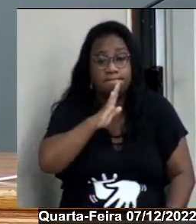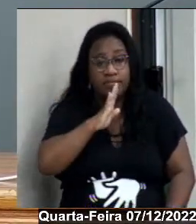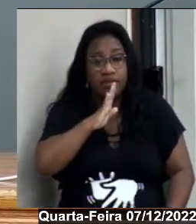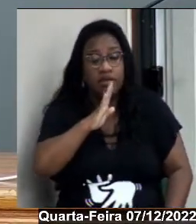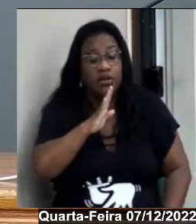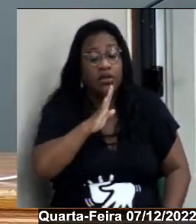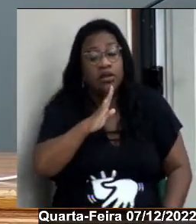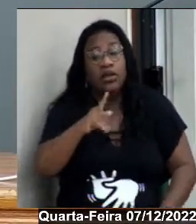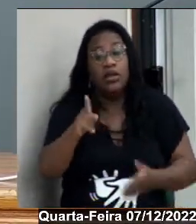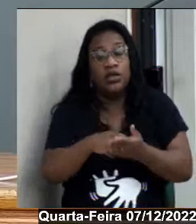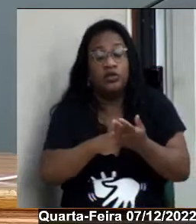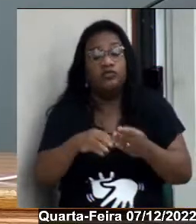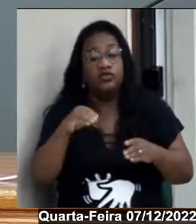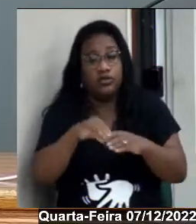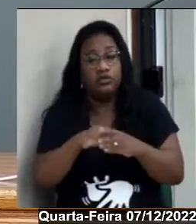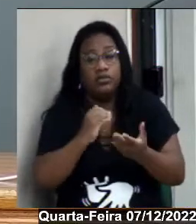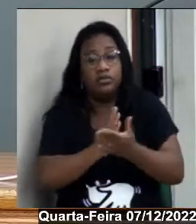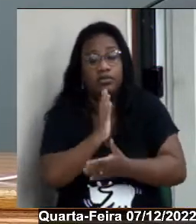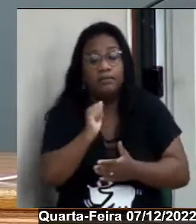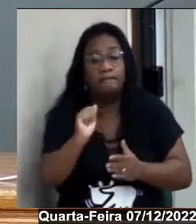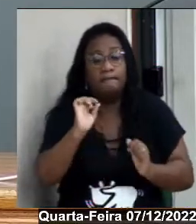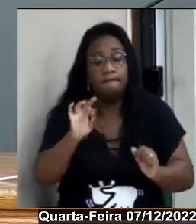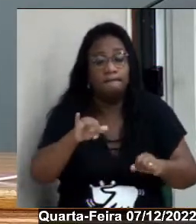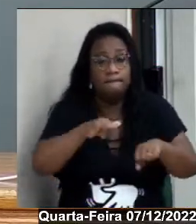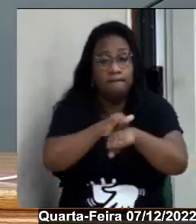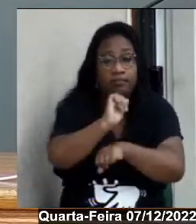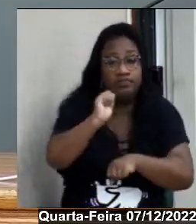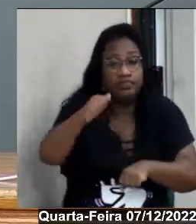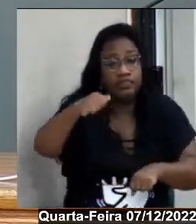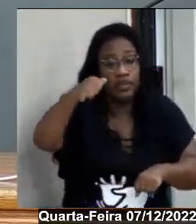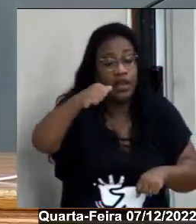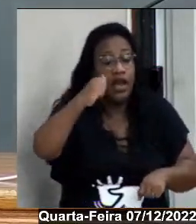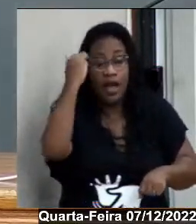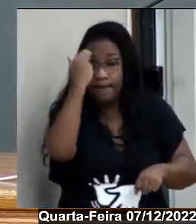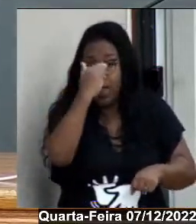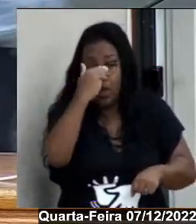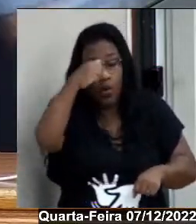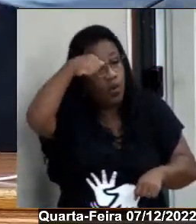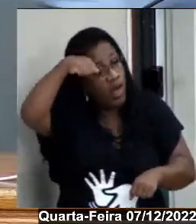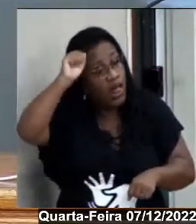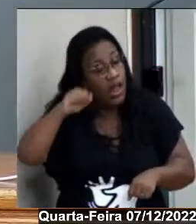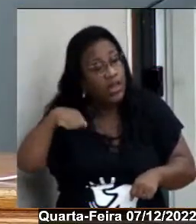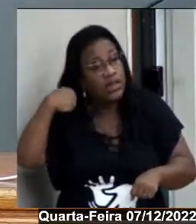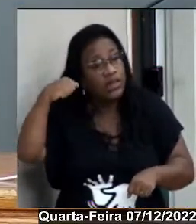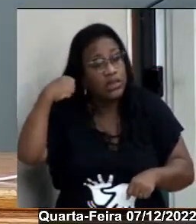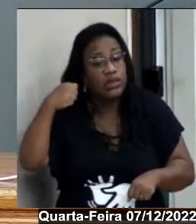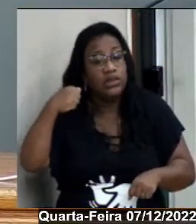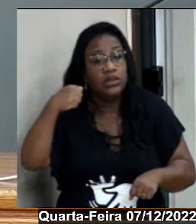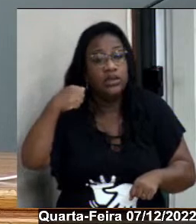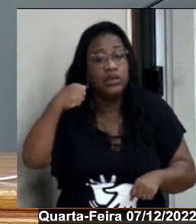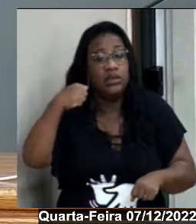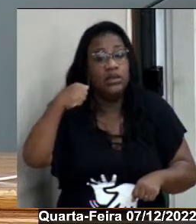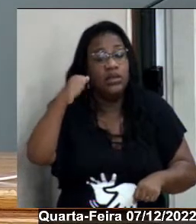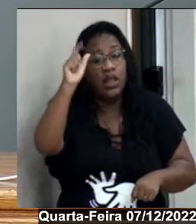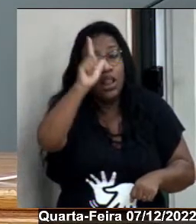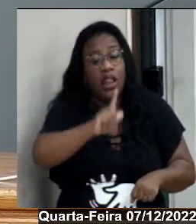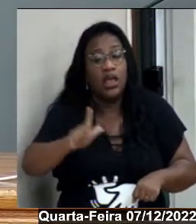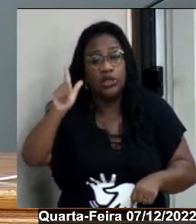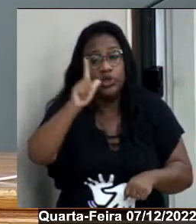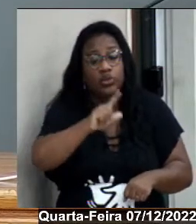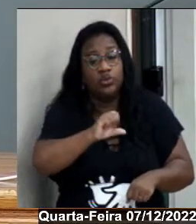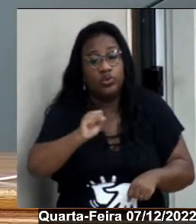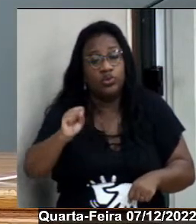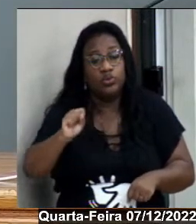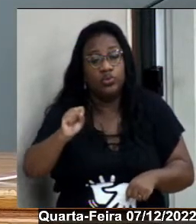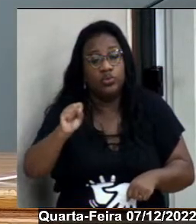Silva. Em votação, aprovado por 12 votos favoráveis e ausência dos vereadores Abel Rodrigues Arantes, Aline Lima dos Santos,